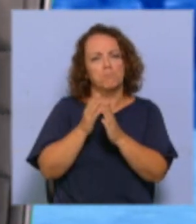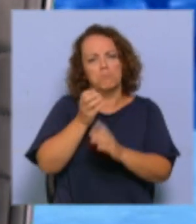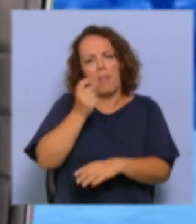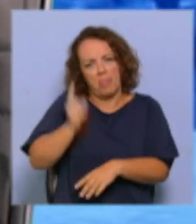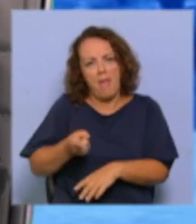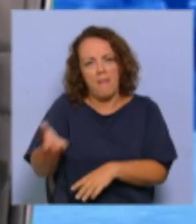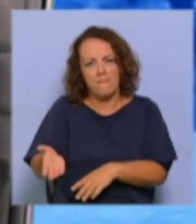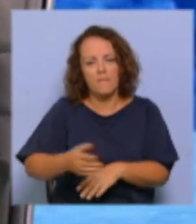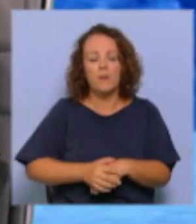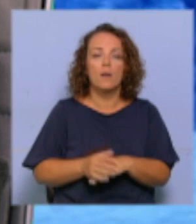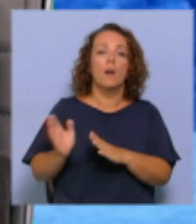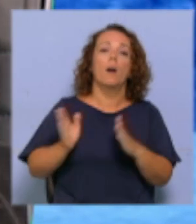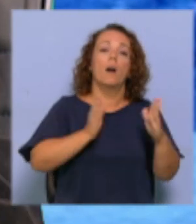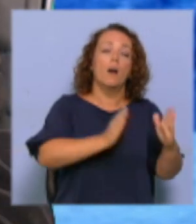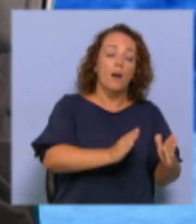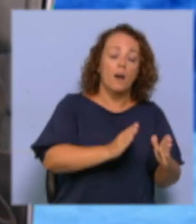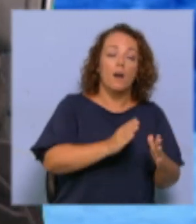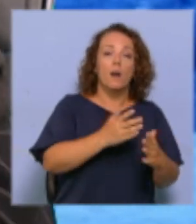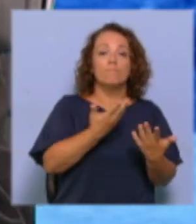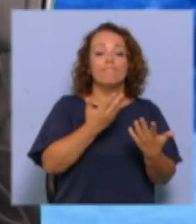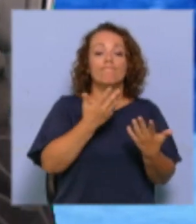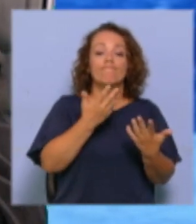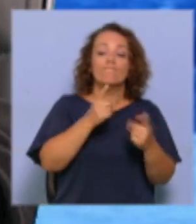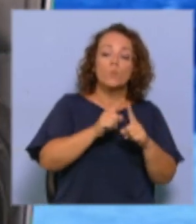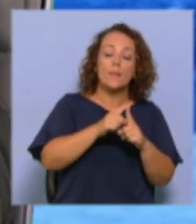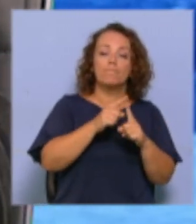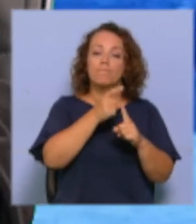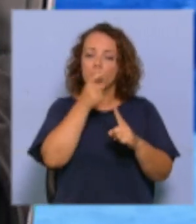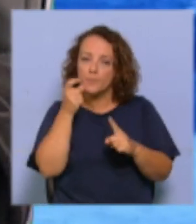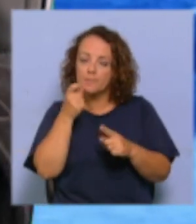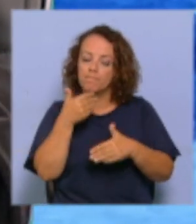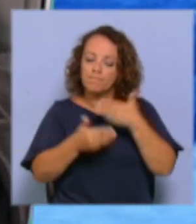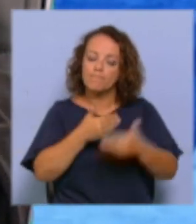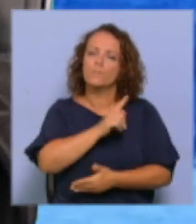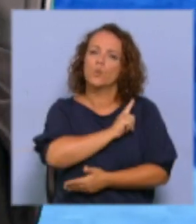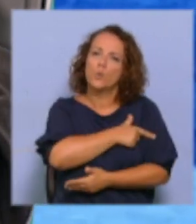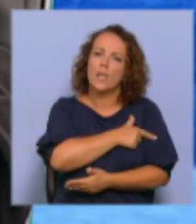situações que podem comprometer e um bocadinho de coragem e ousadia para dar um passo à frente e não se